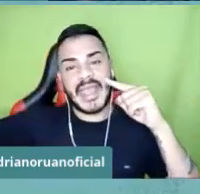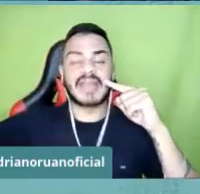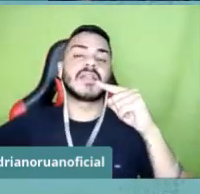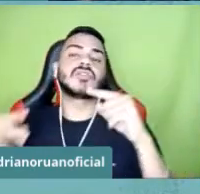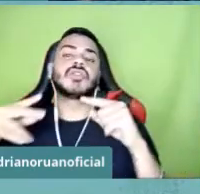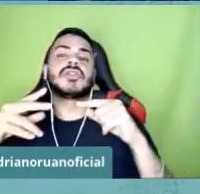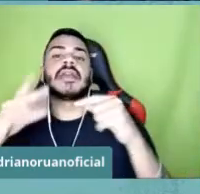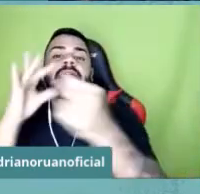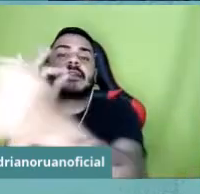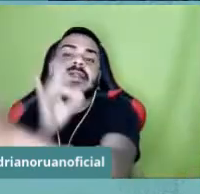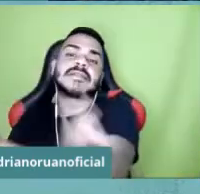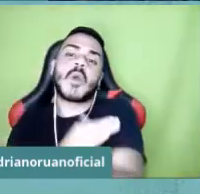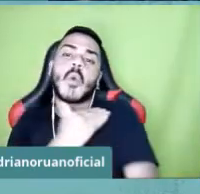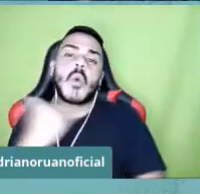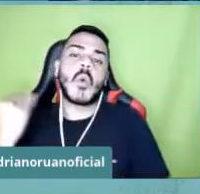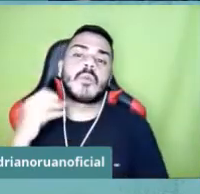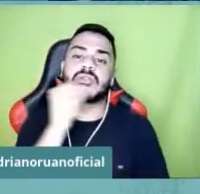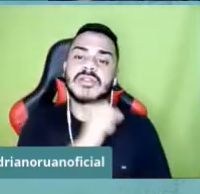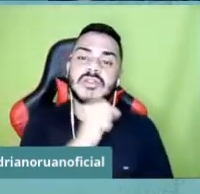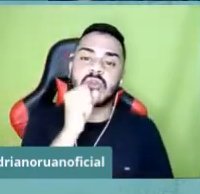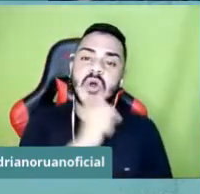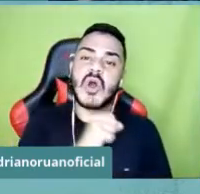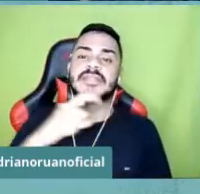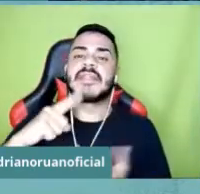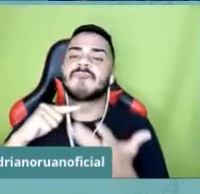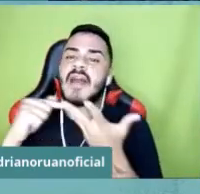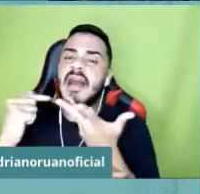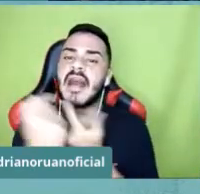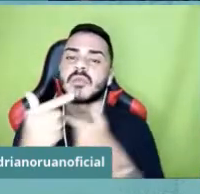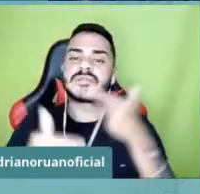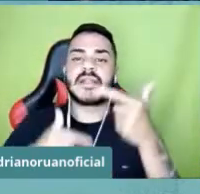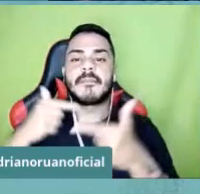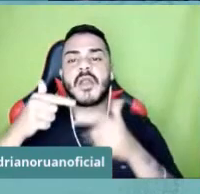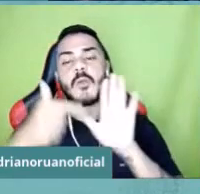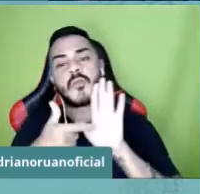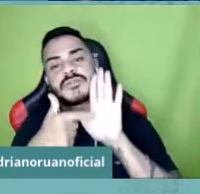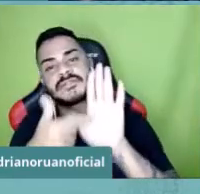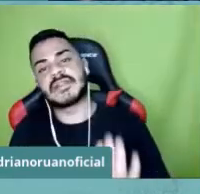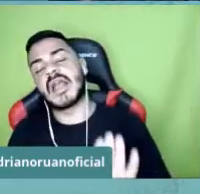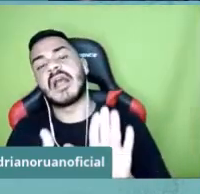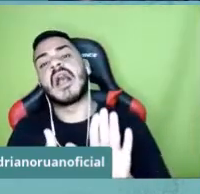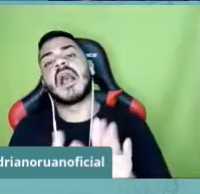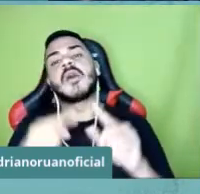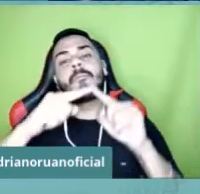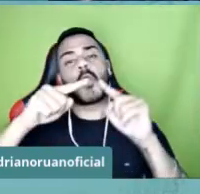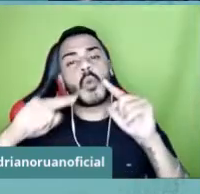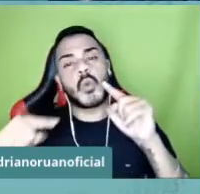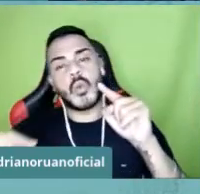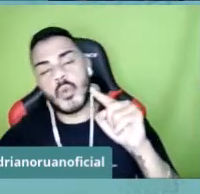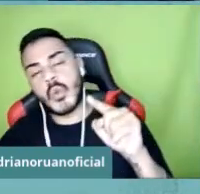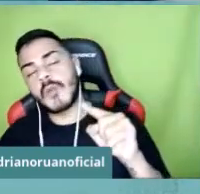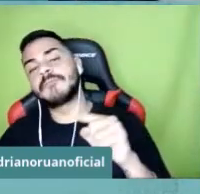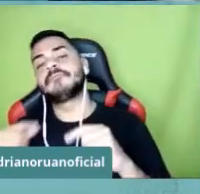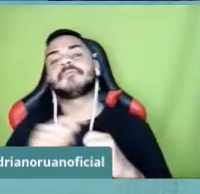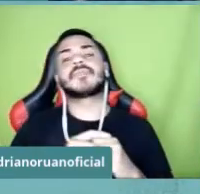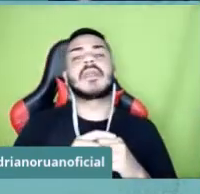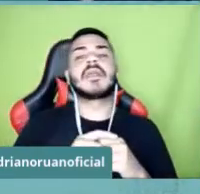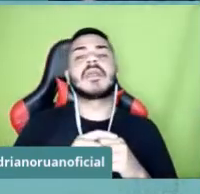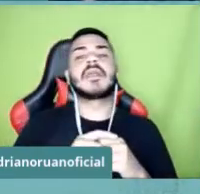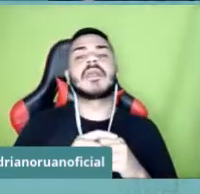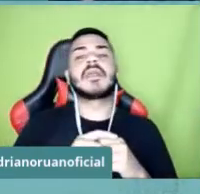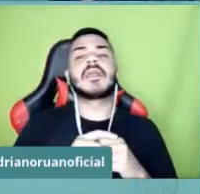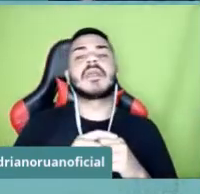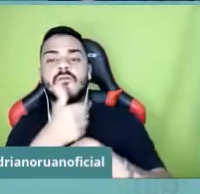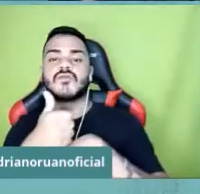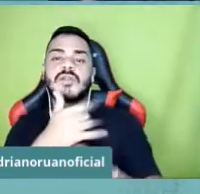e óbito de idosos, tem vários trabalhos já mostrando queda de número de casos de óbito entre os profissionais de saúde. Então, se